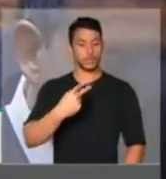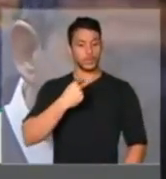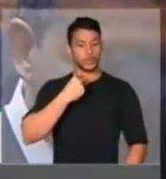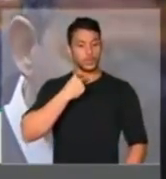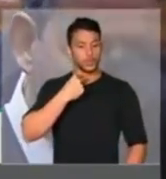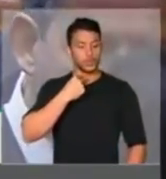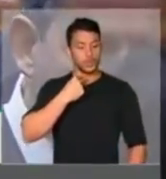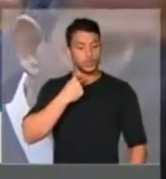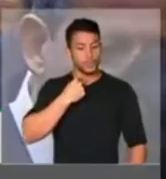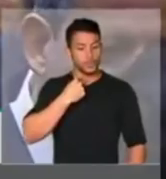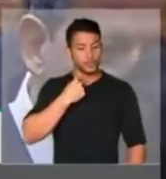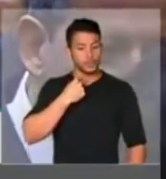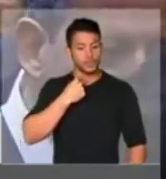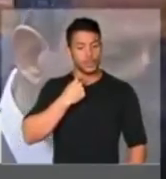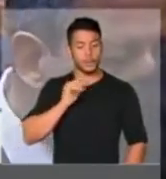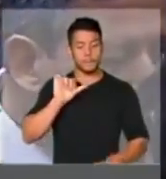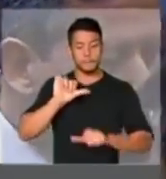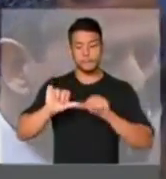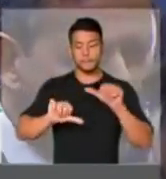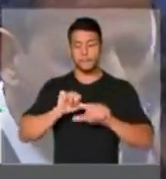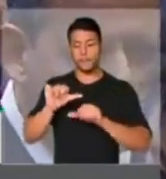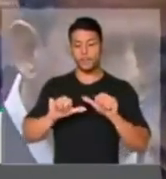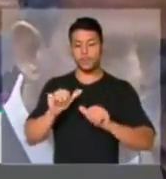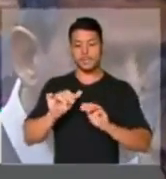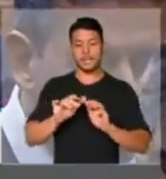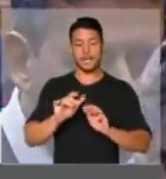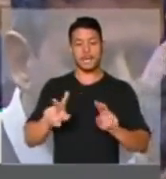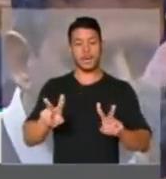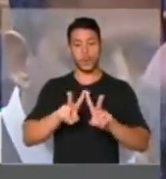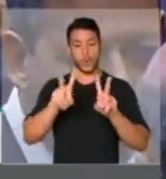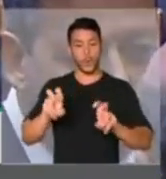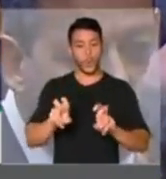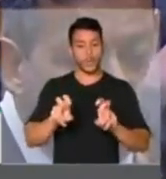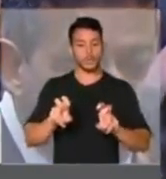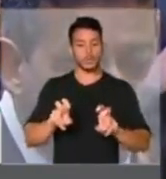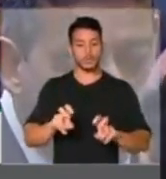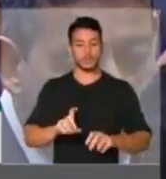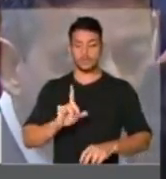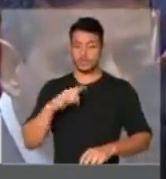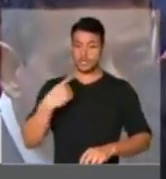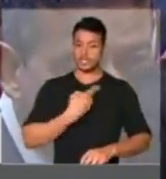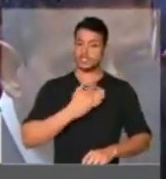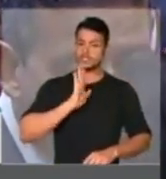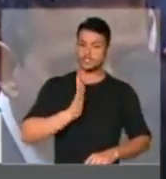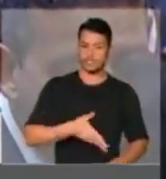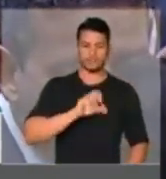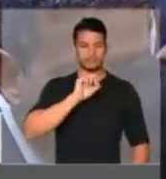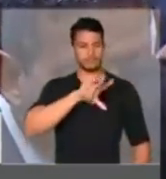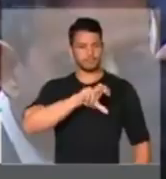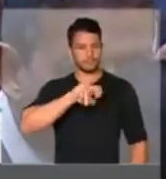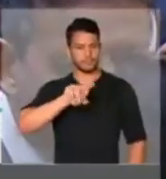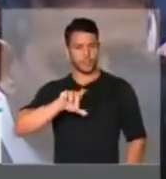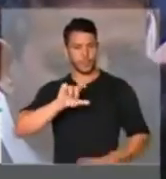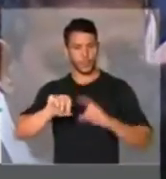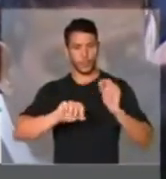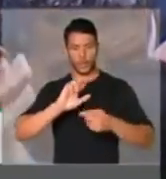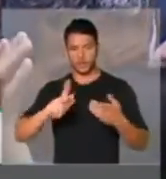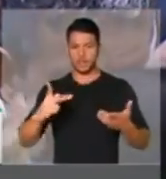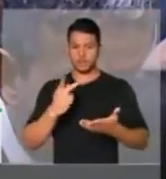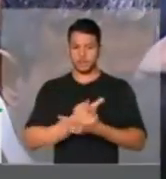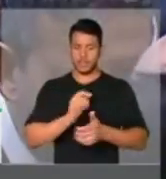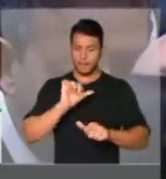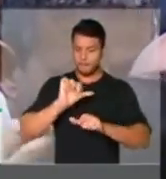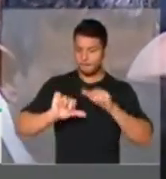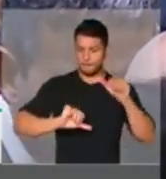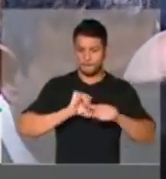inciso 1º, desviar-se da questão em debate. O que a gente viu aqui nas últimas falas, mesmo nas indicações das lideranças, é